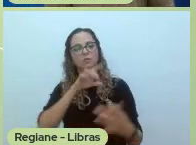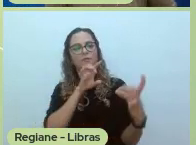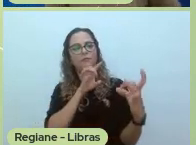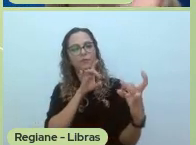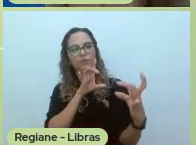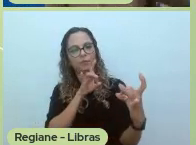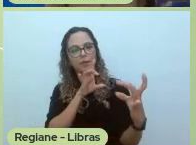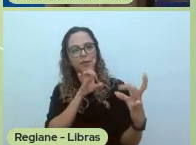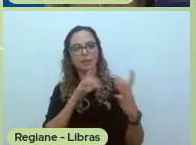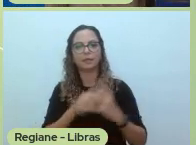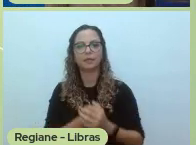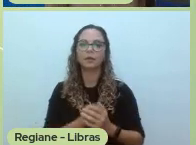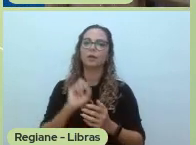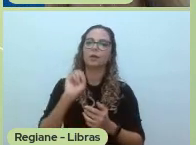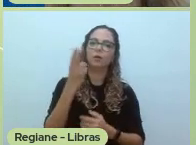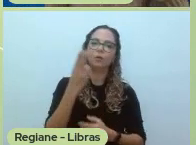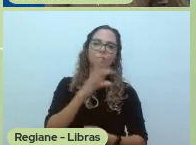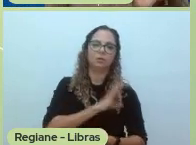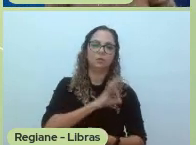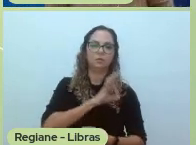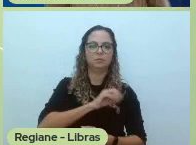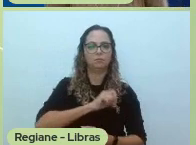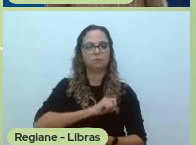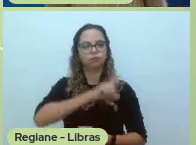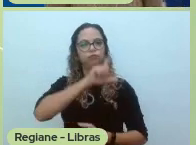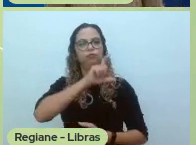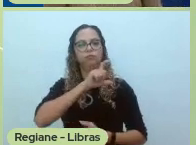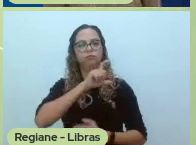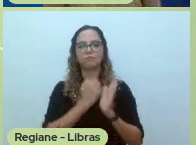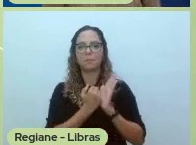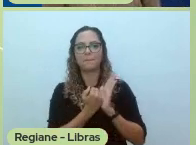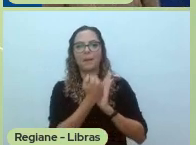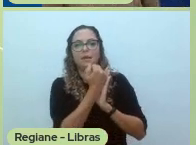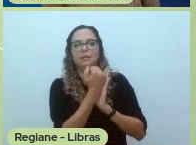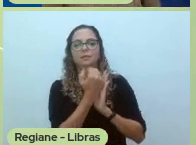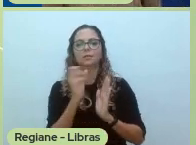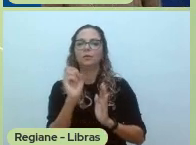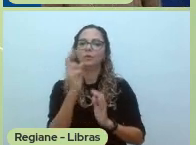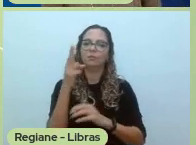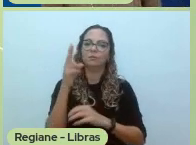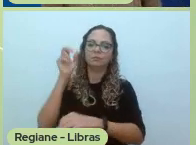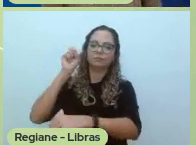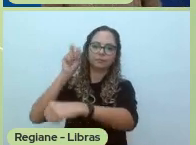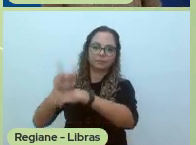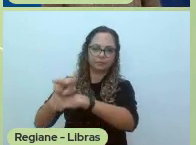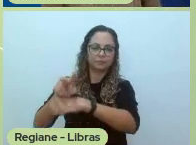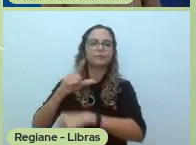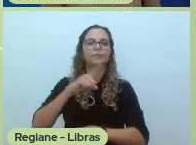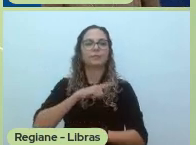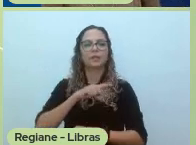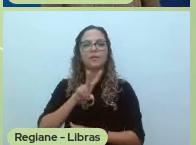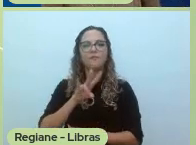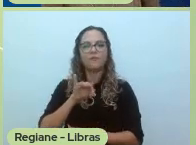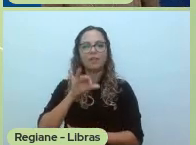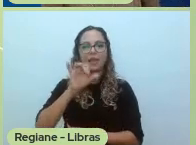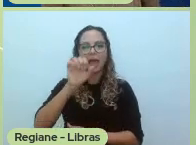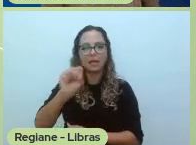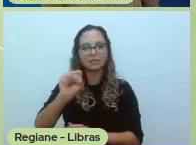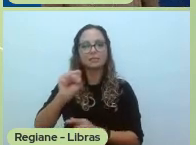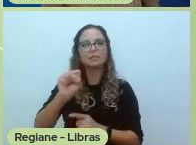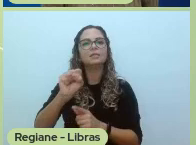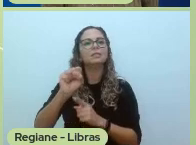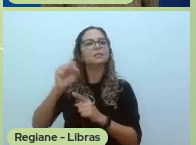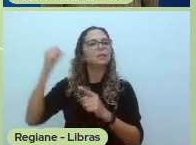ou o mérito que você quer oferecer, sobre a contratação. É ali que estão os vieses, e nem sempre as pessoas estão conscientes desses vieses